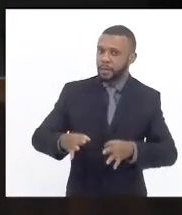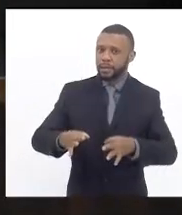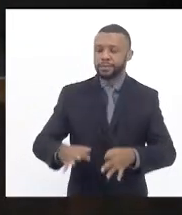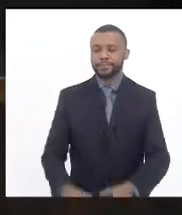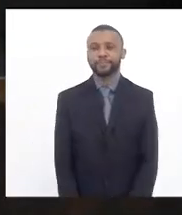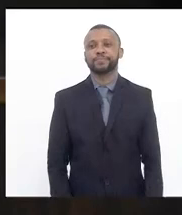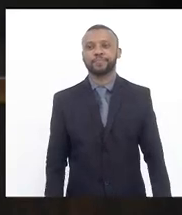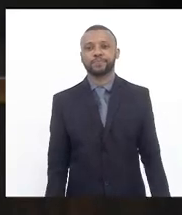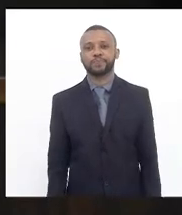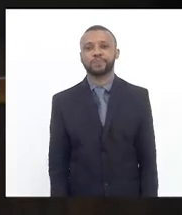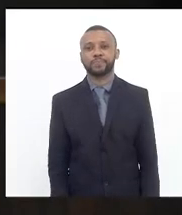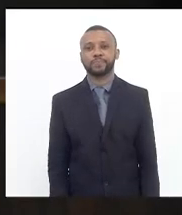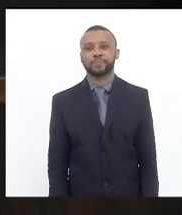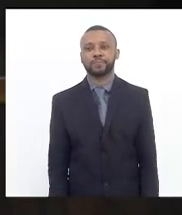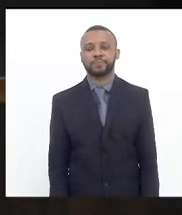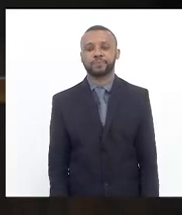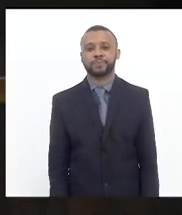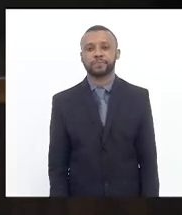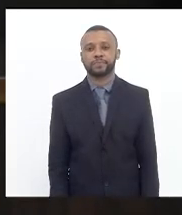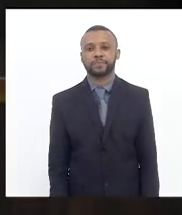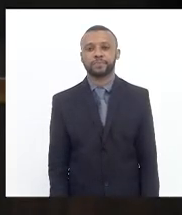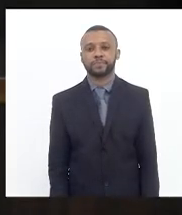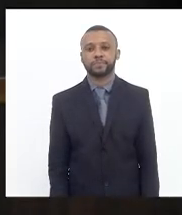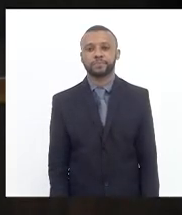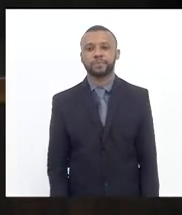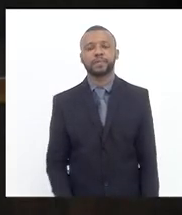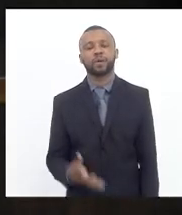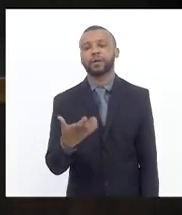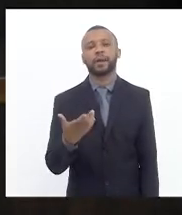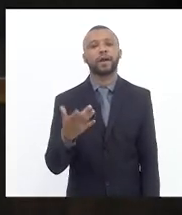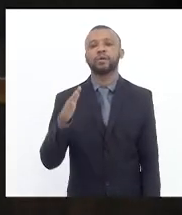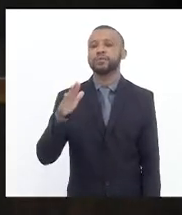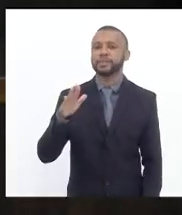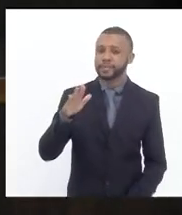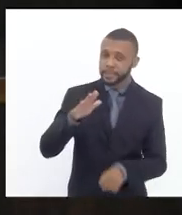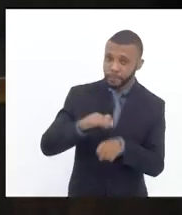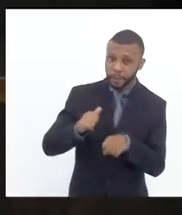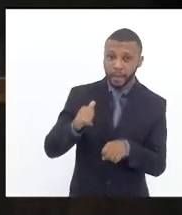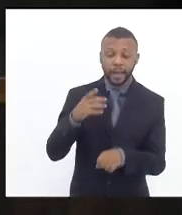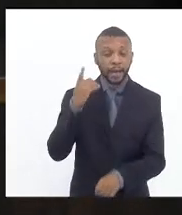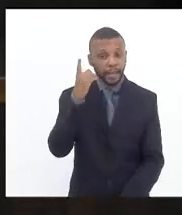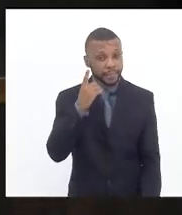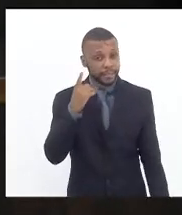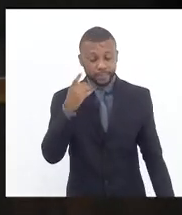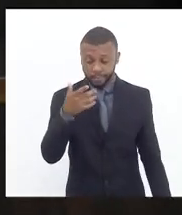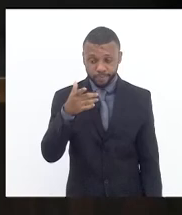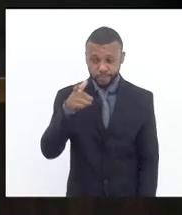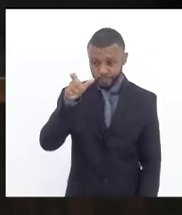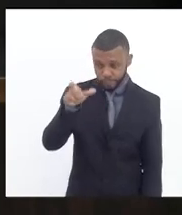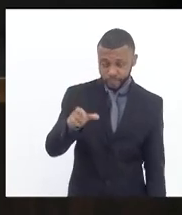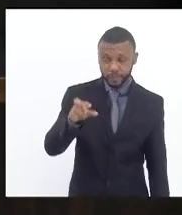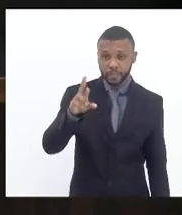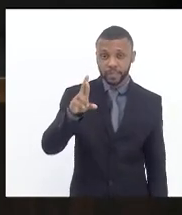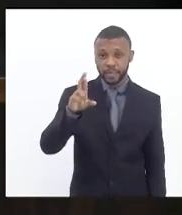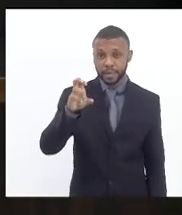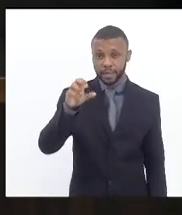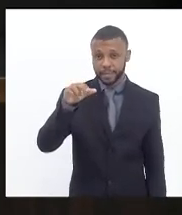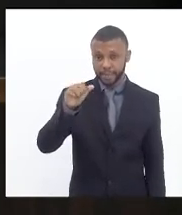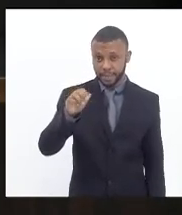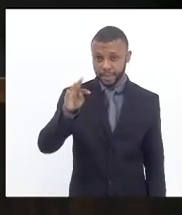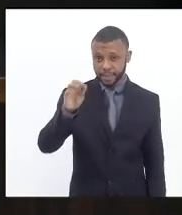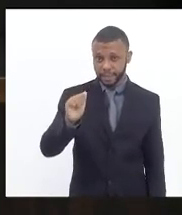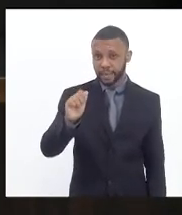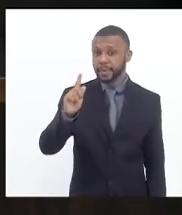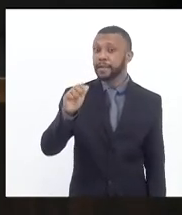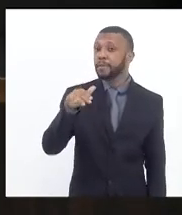e eu preciso tem que elogiar eu quero chamar a senhora Renata Gama da as diversas